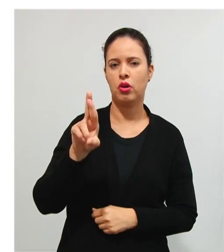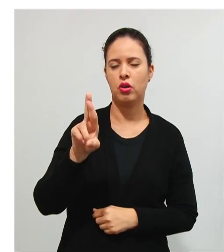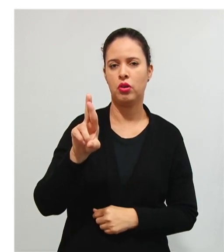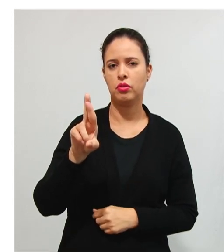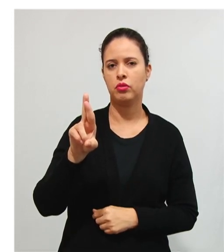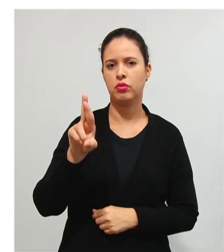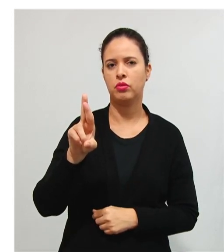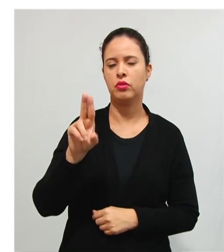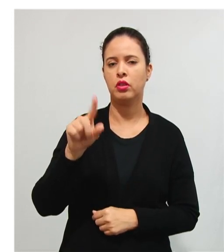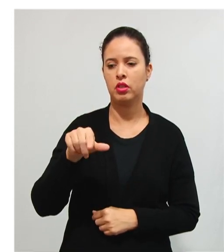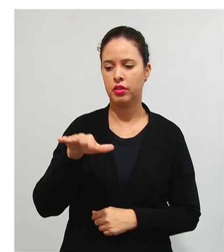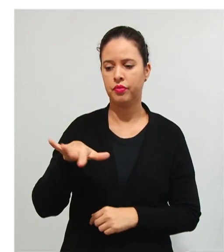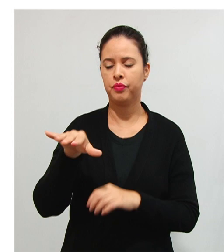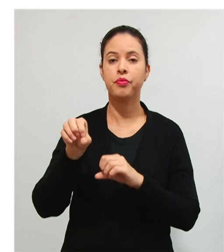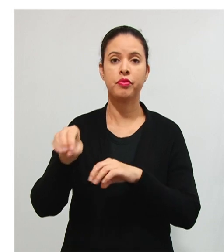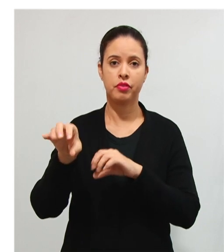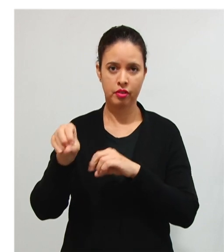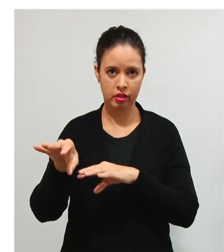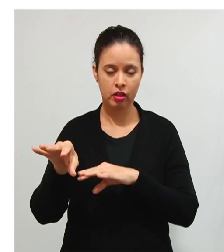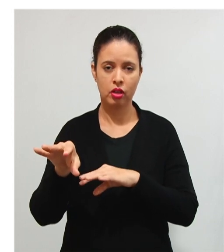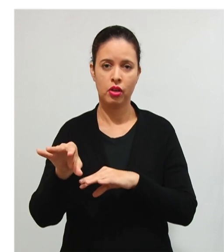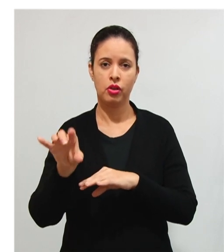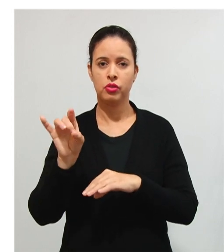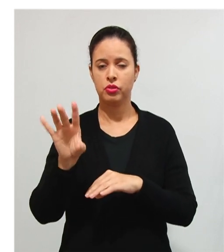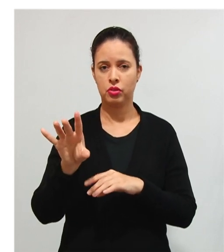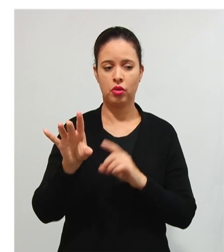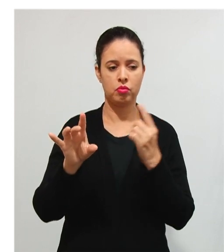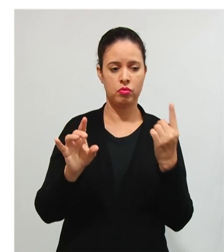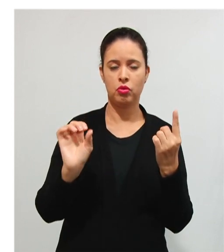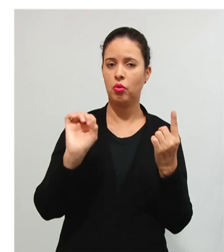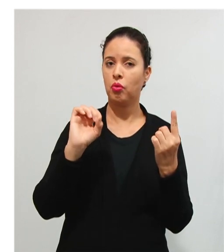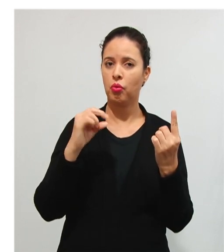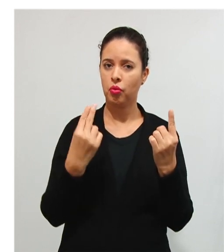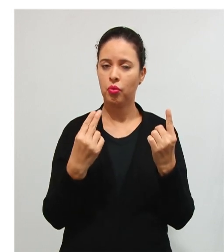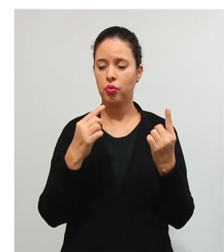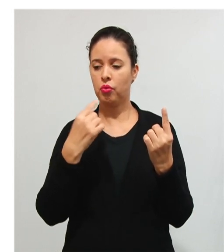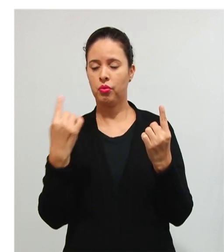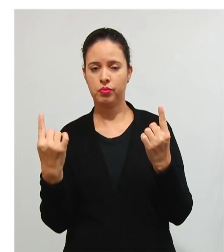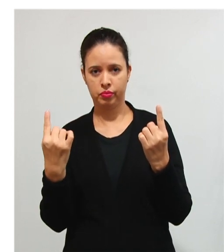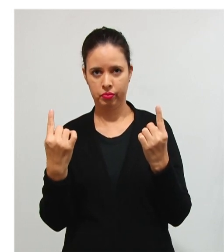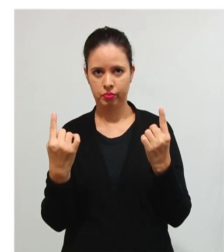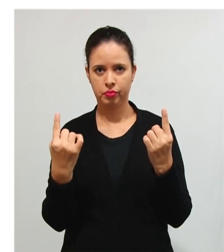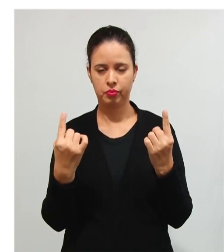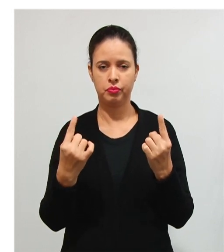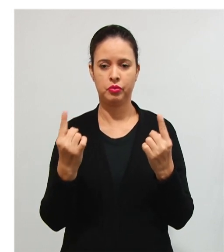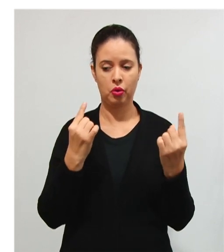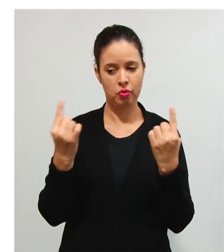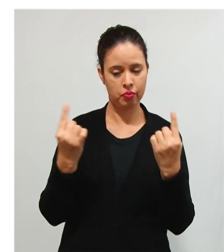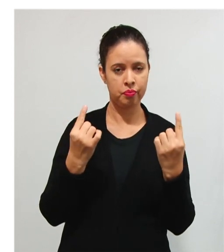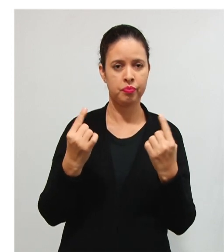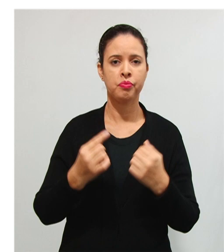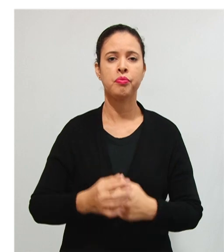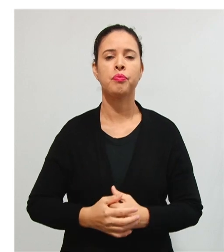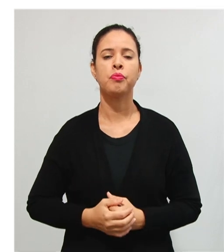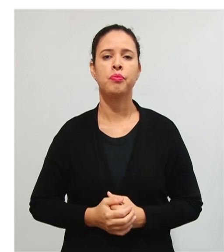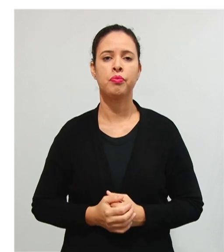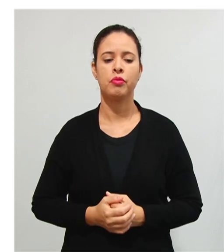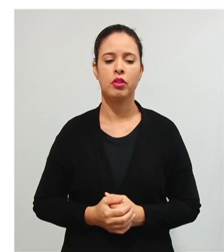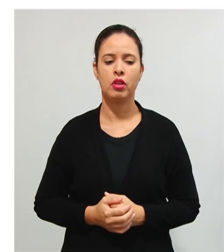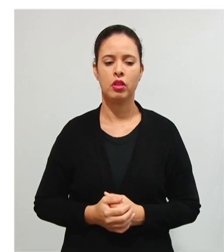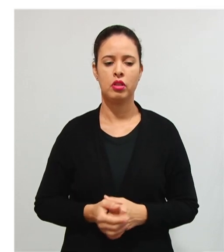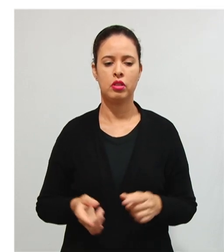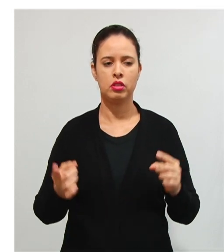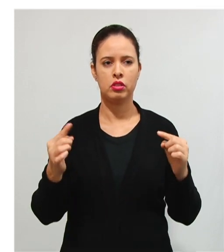Google já vai saber, olha, pode aparecer só tecnologia ou só tecnológico, ou ambos os termos. O